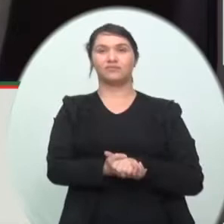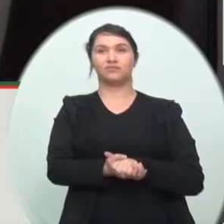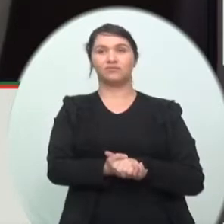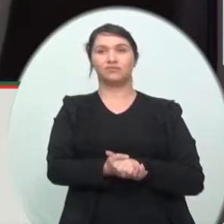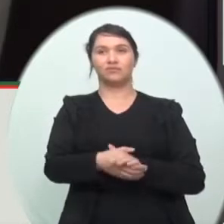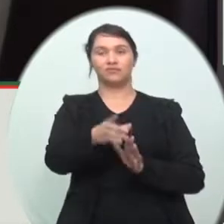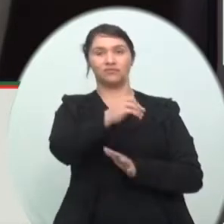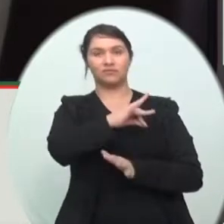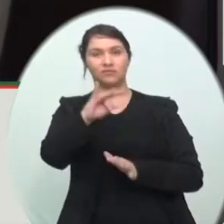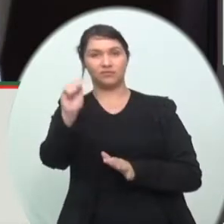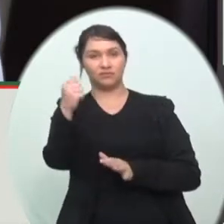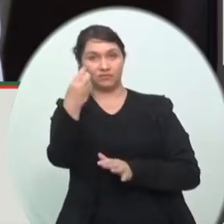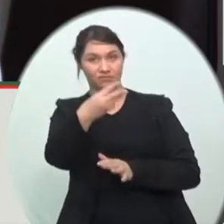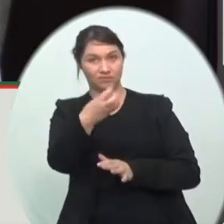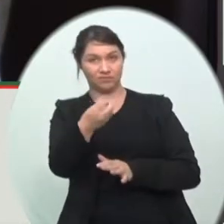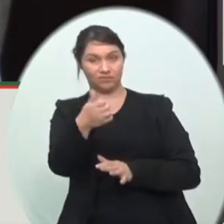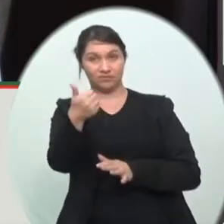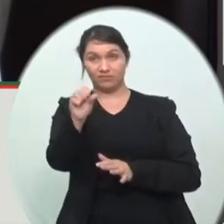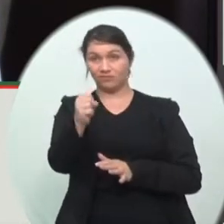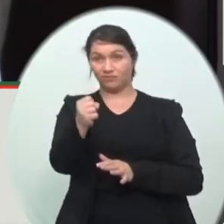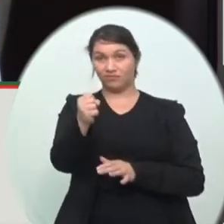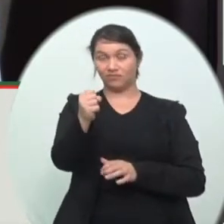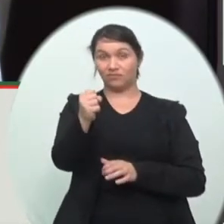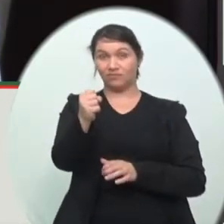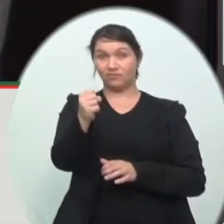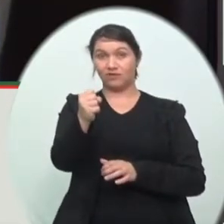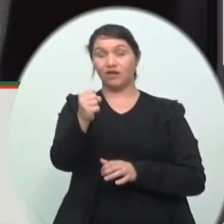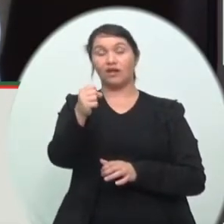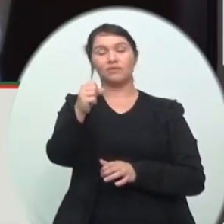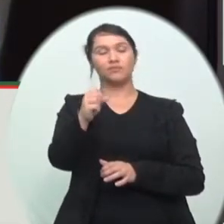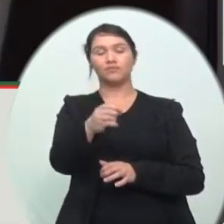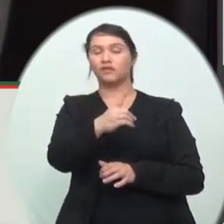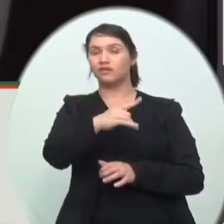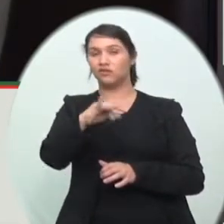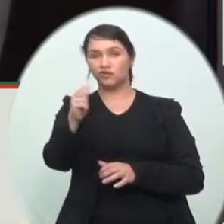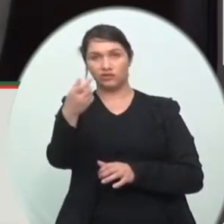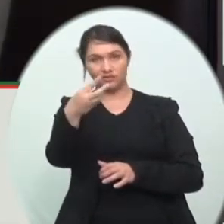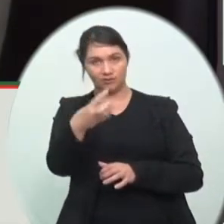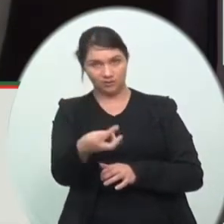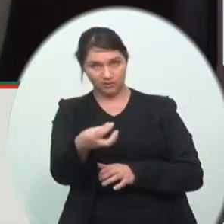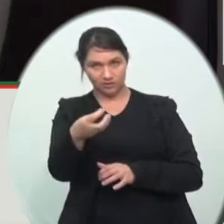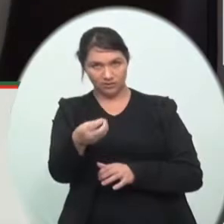dia 30, às 18 horas, na sede da Plural. Ok?